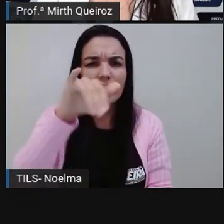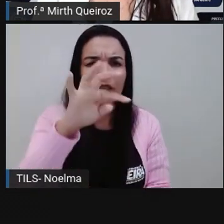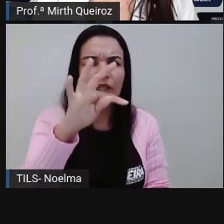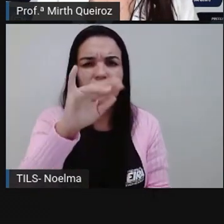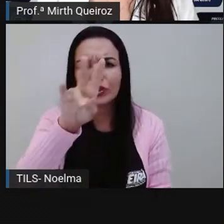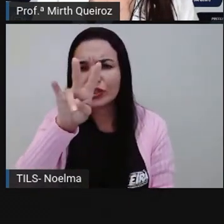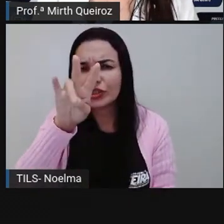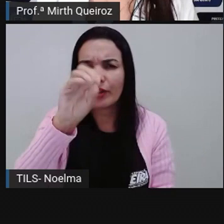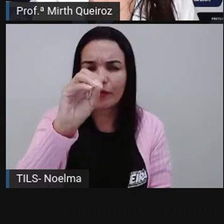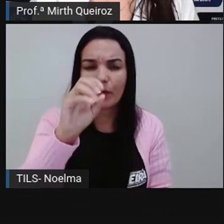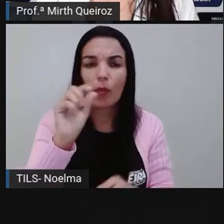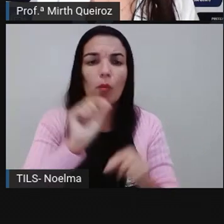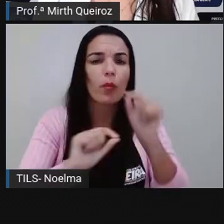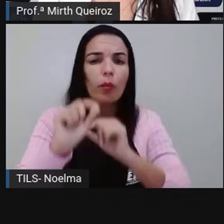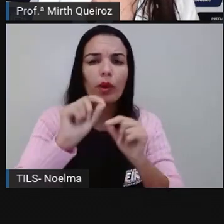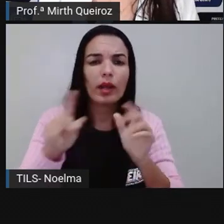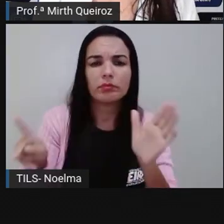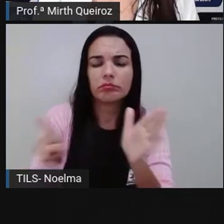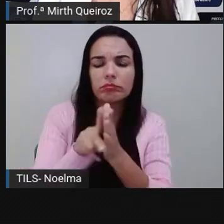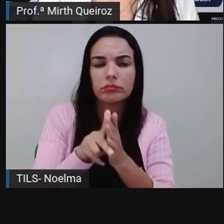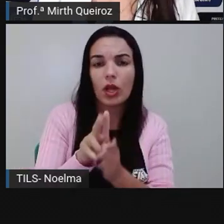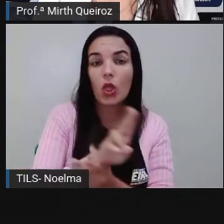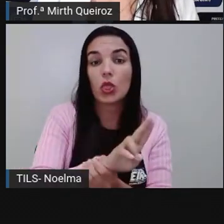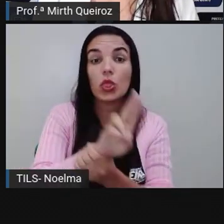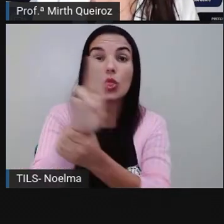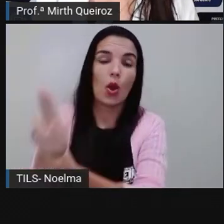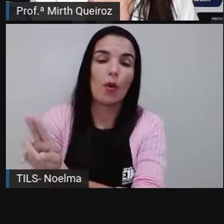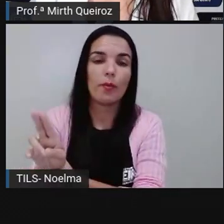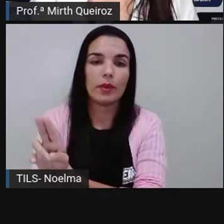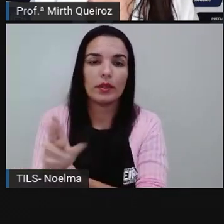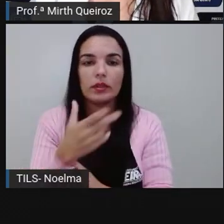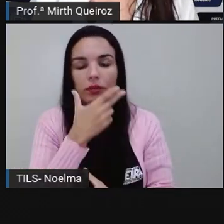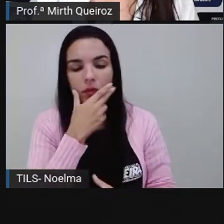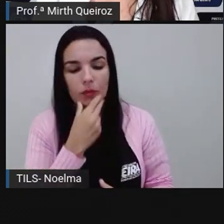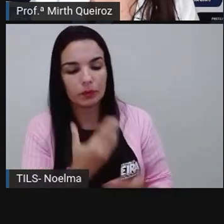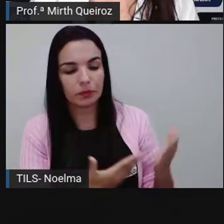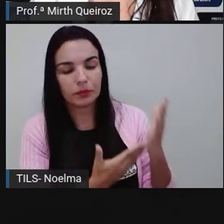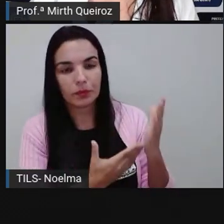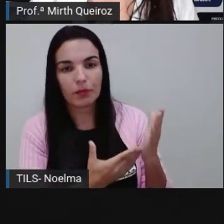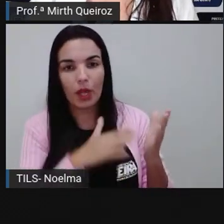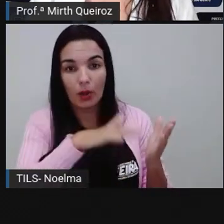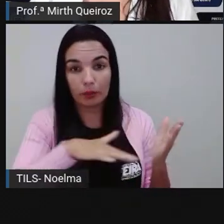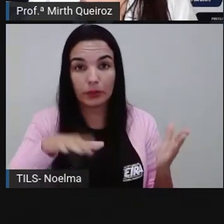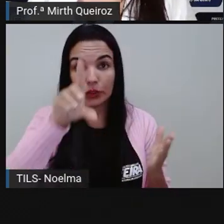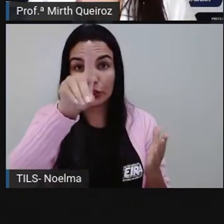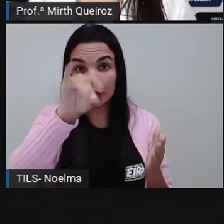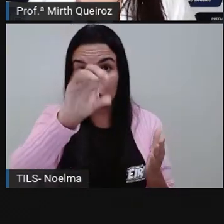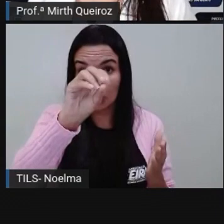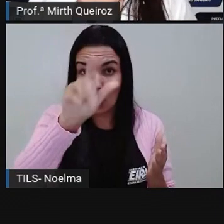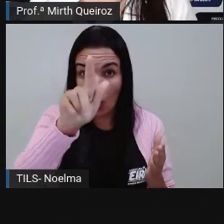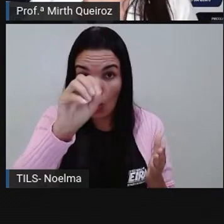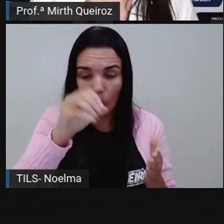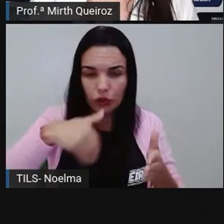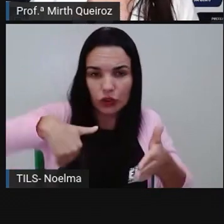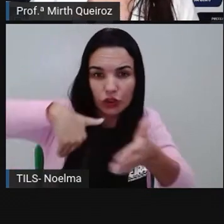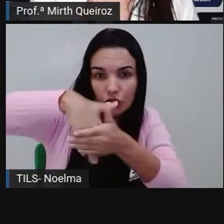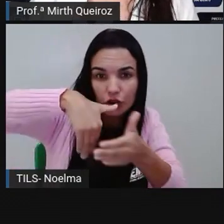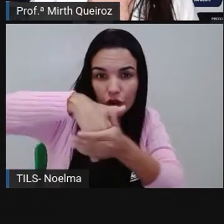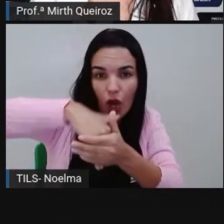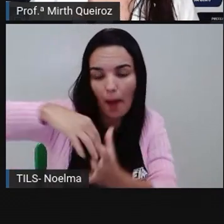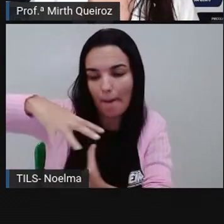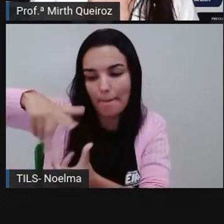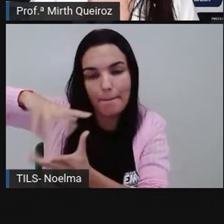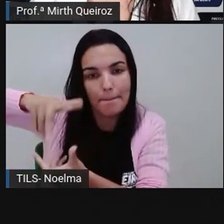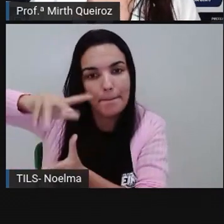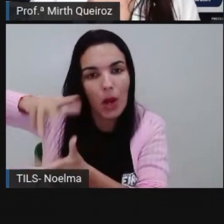equivalente ao nome. O Diogo joga com a bola. Joga indica a ação jogar. Então, para a